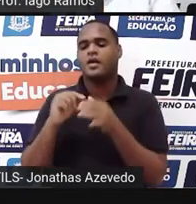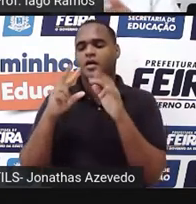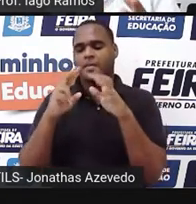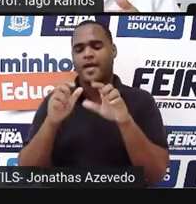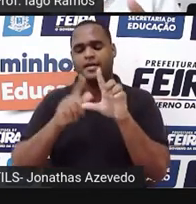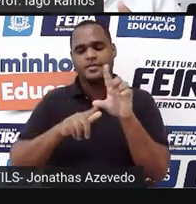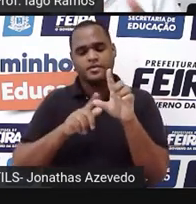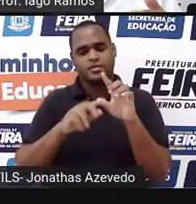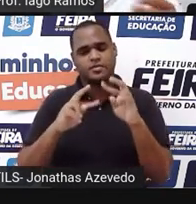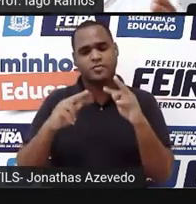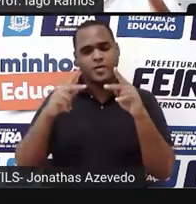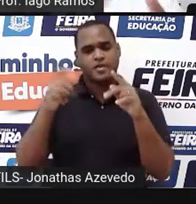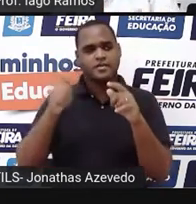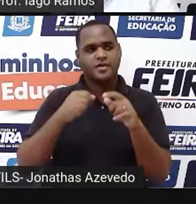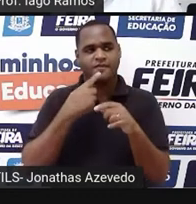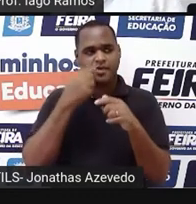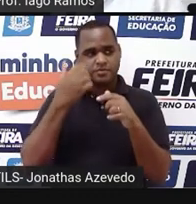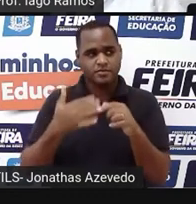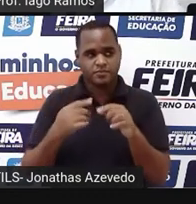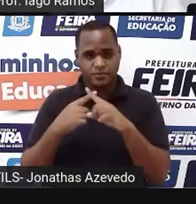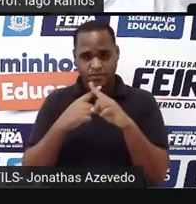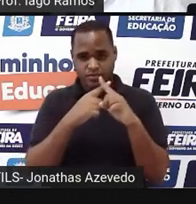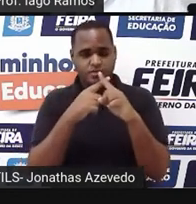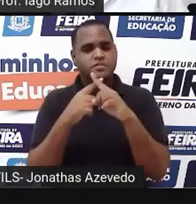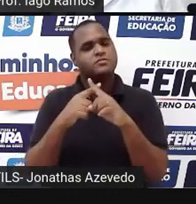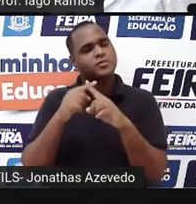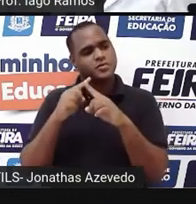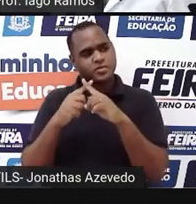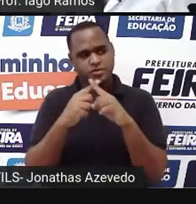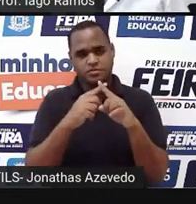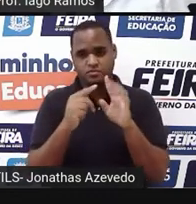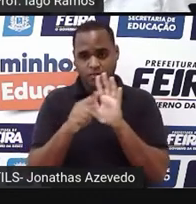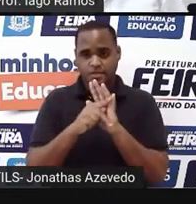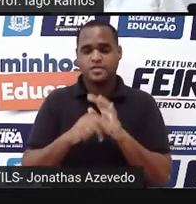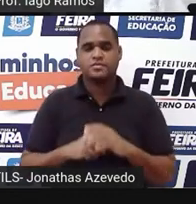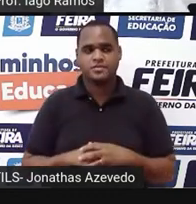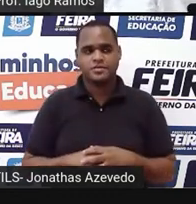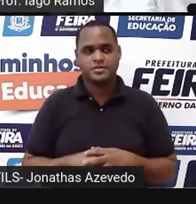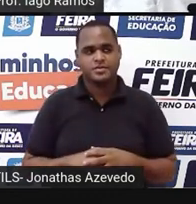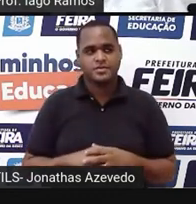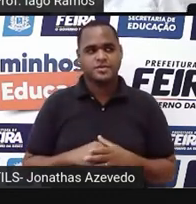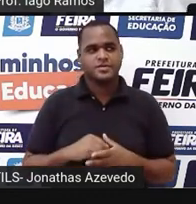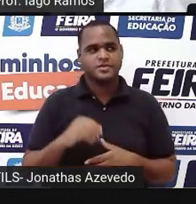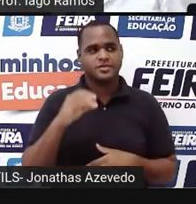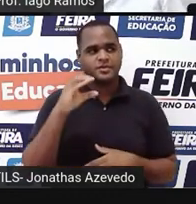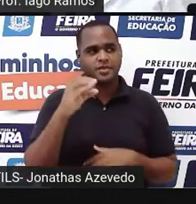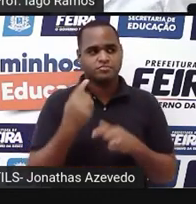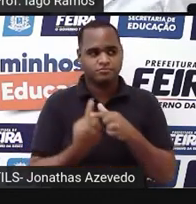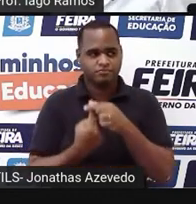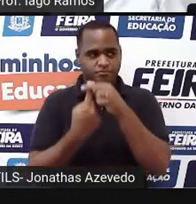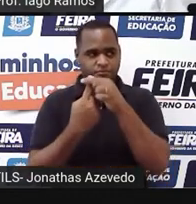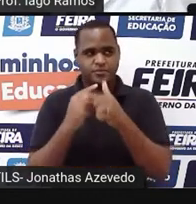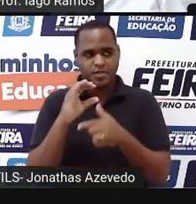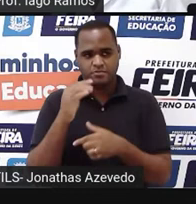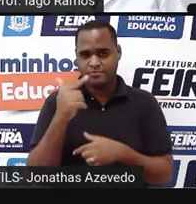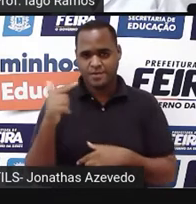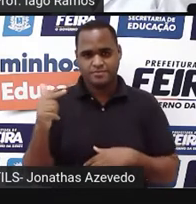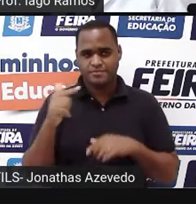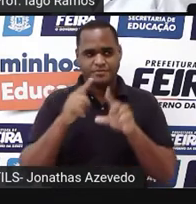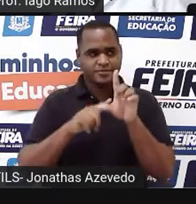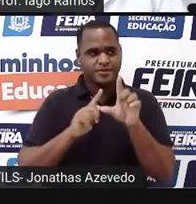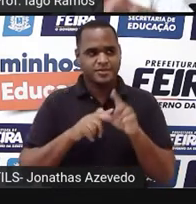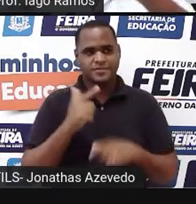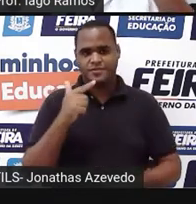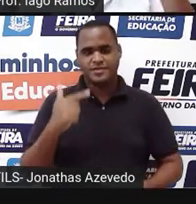quadrado, né? Se a gente fala de x, é o x. E o c, que é o termo independente, o termo que não tem letra, tá